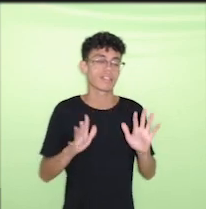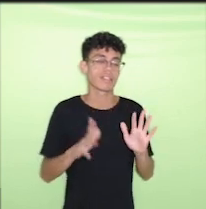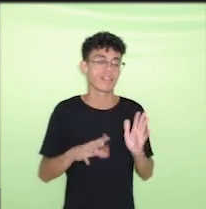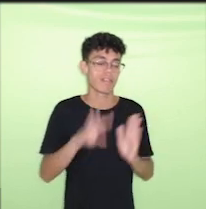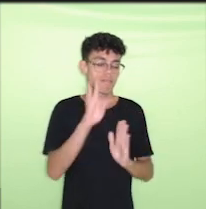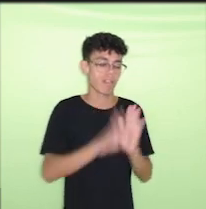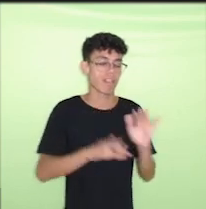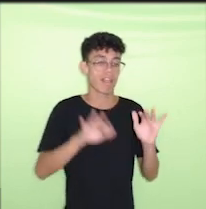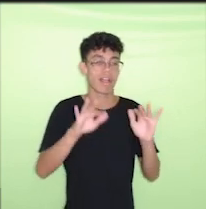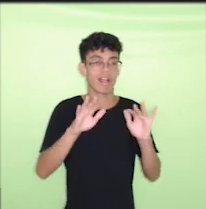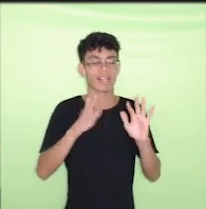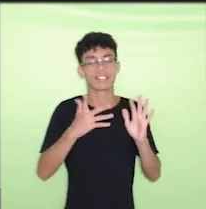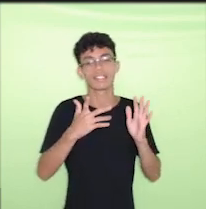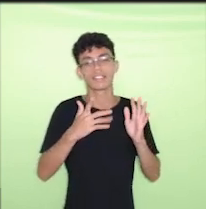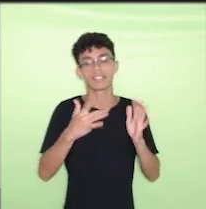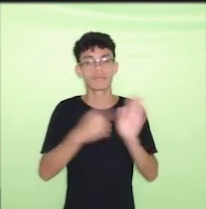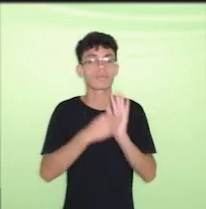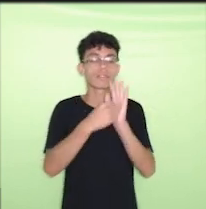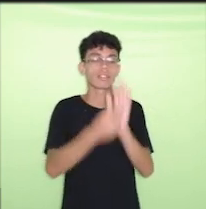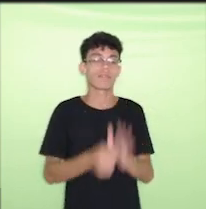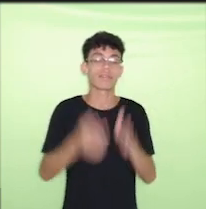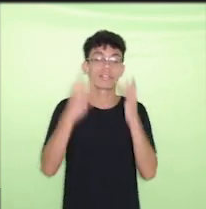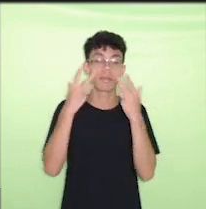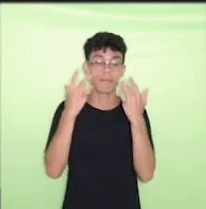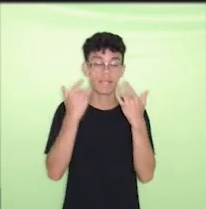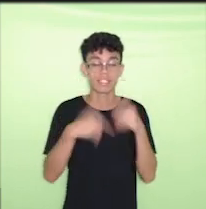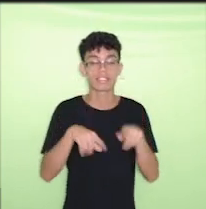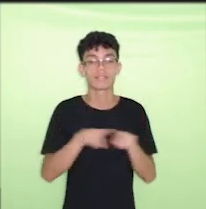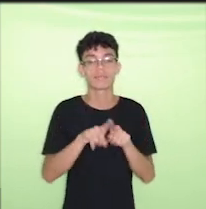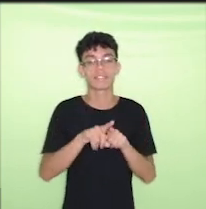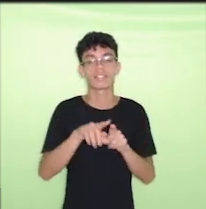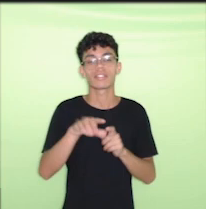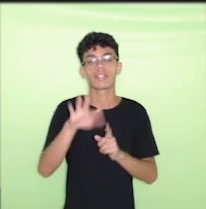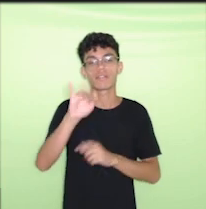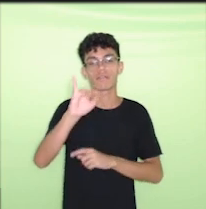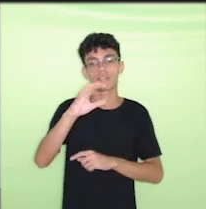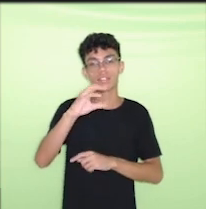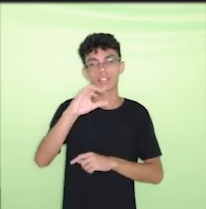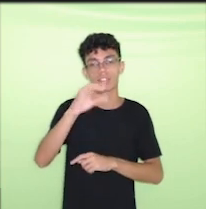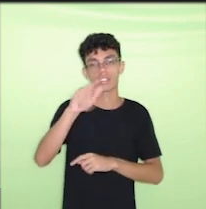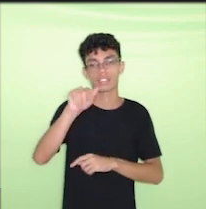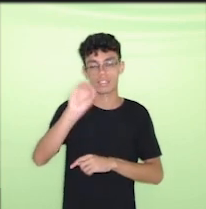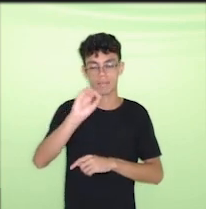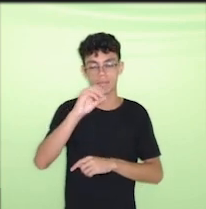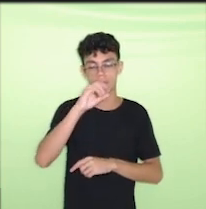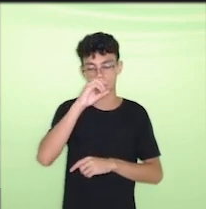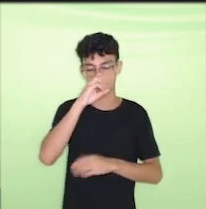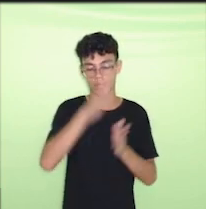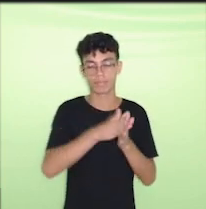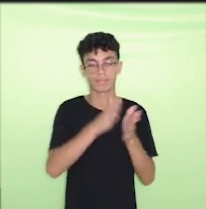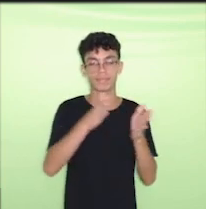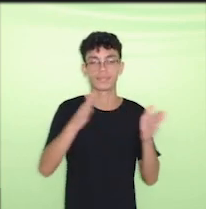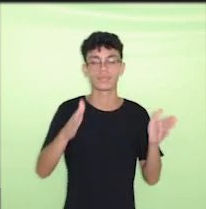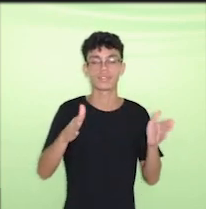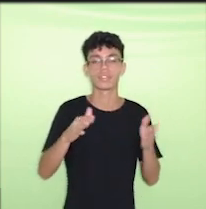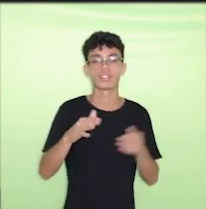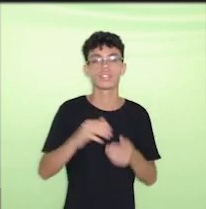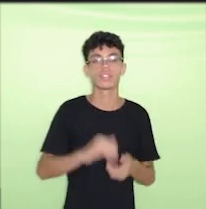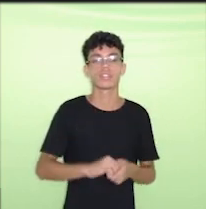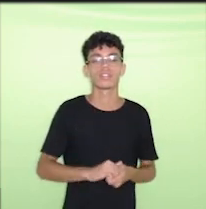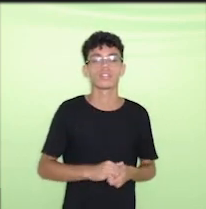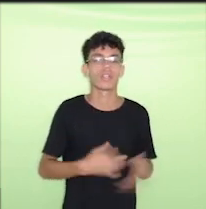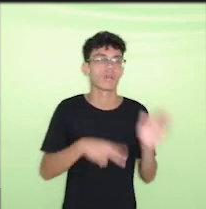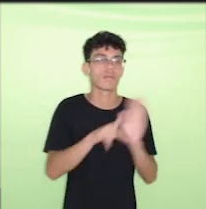dela nas peças e na obra de ficção. Mas o que eu sinto é que tem fases também, né? Das de ficção, né? Como o